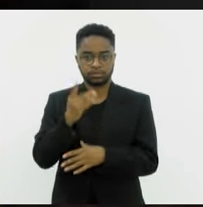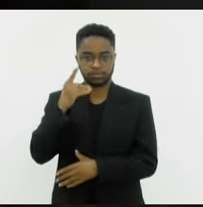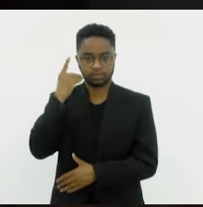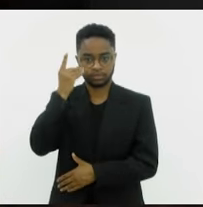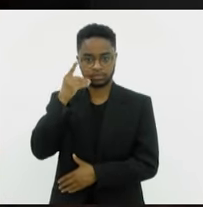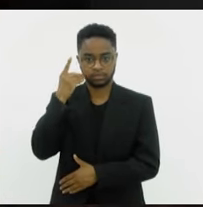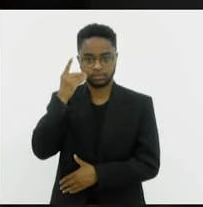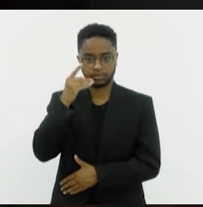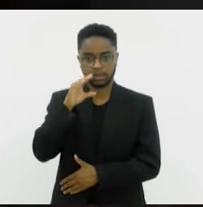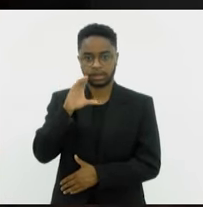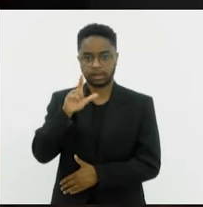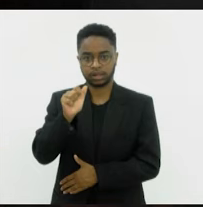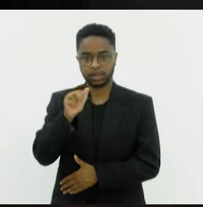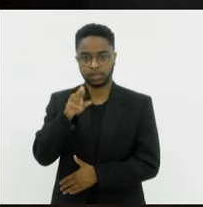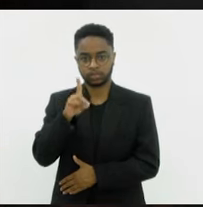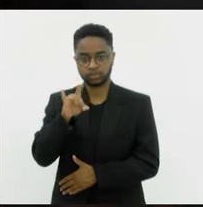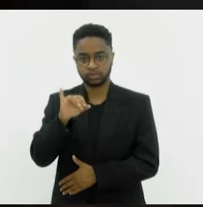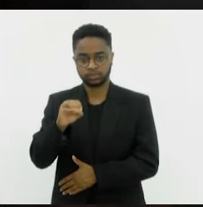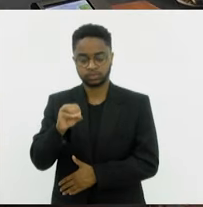deputado Cláudio Caiado.